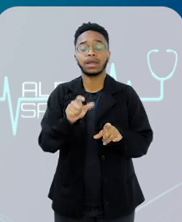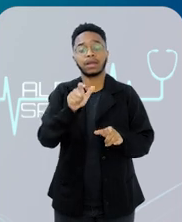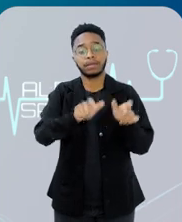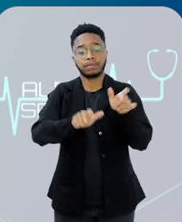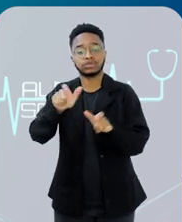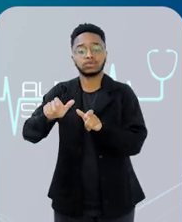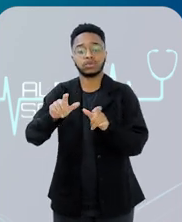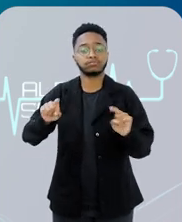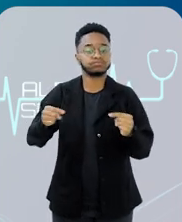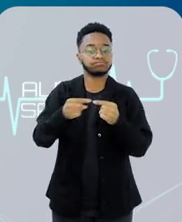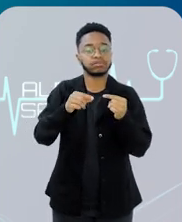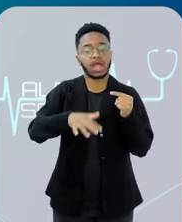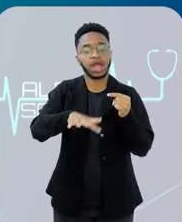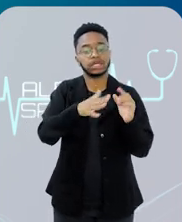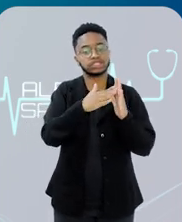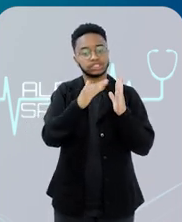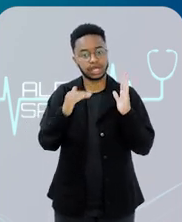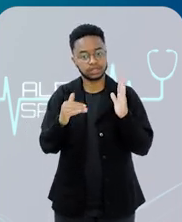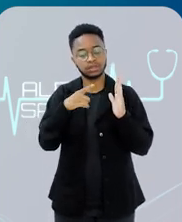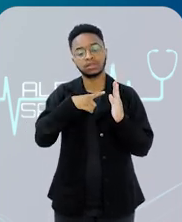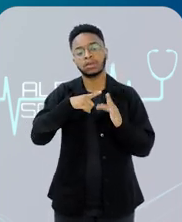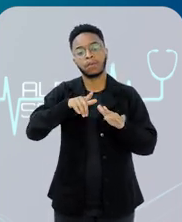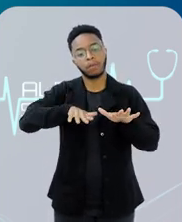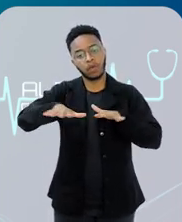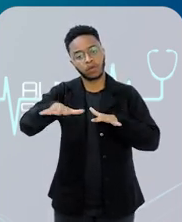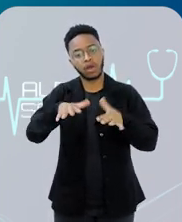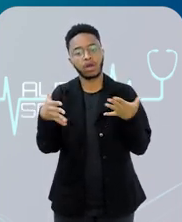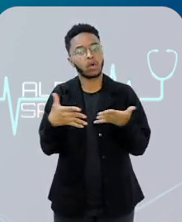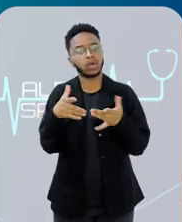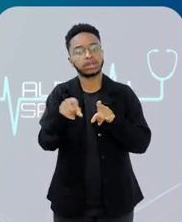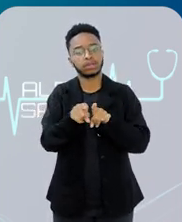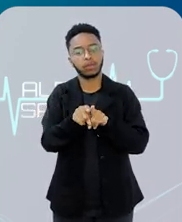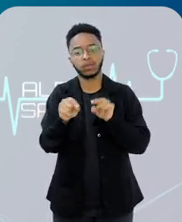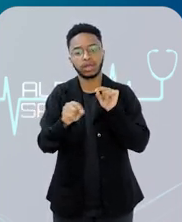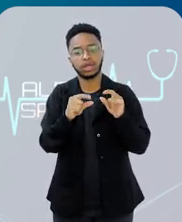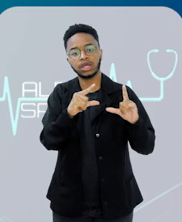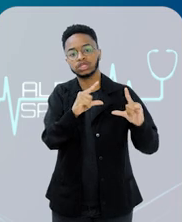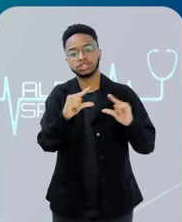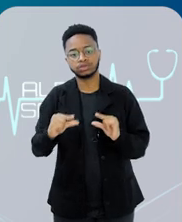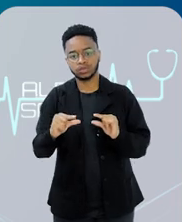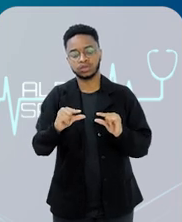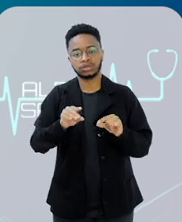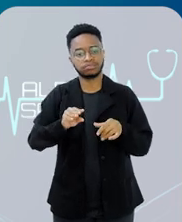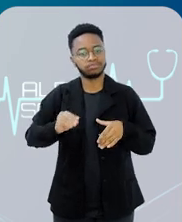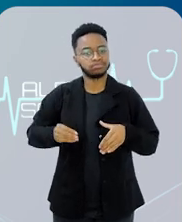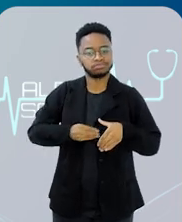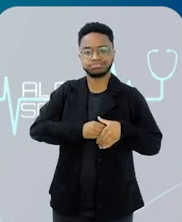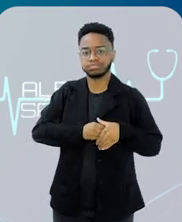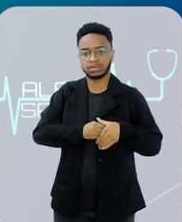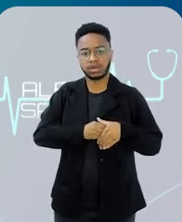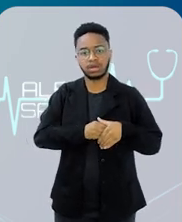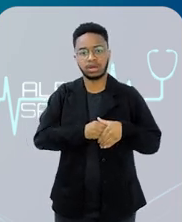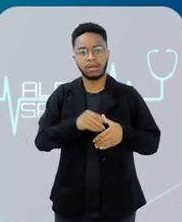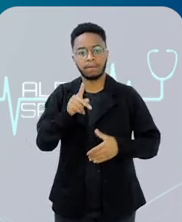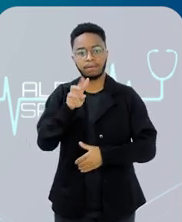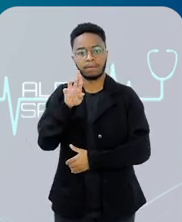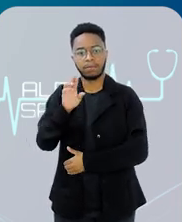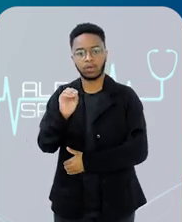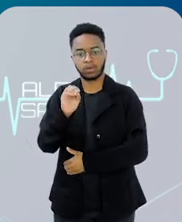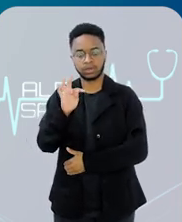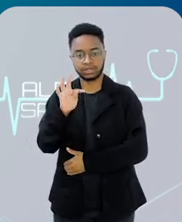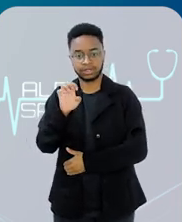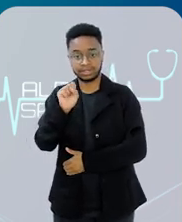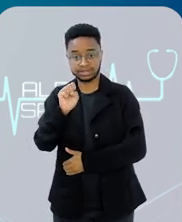pacientes da estética, hoje a gente tem um movimento também de diminuição de uso de corpo estranho, diminuição do uso de